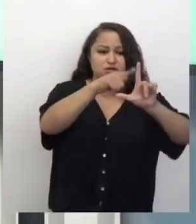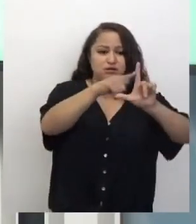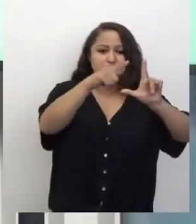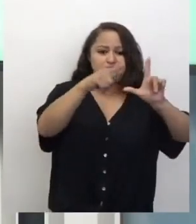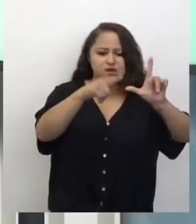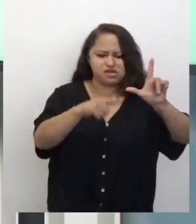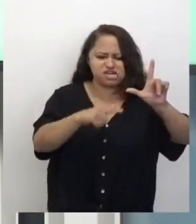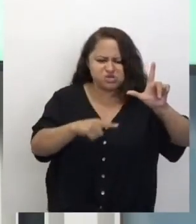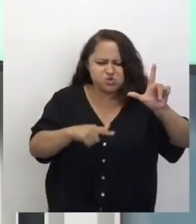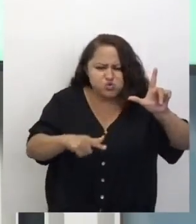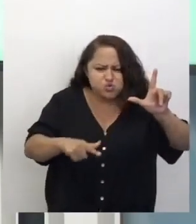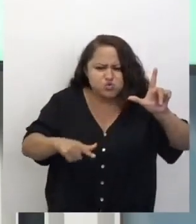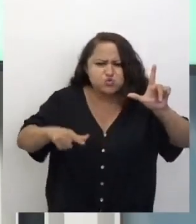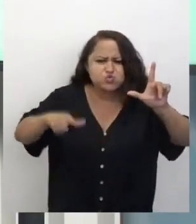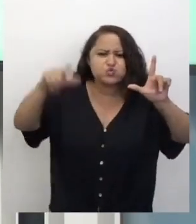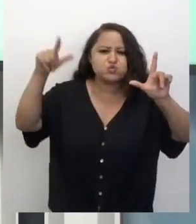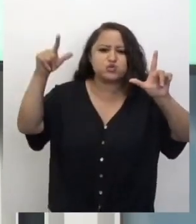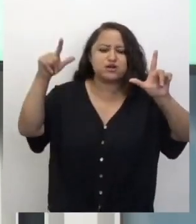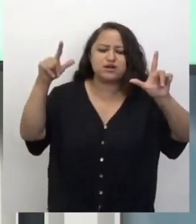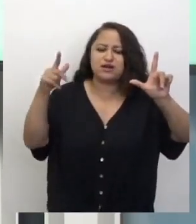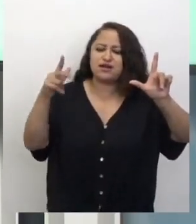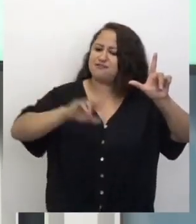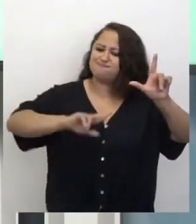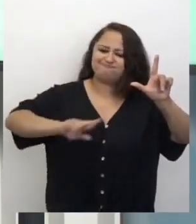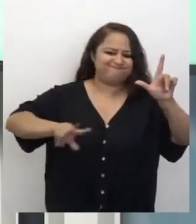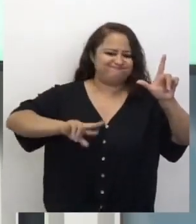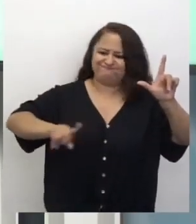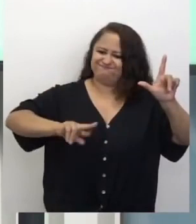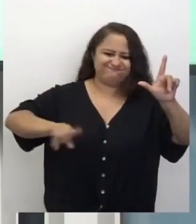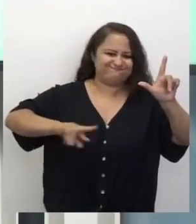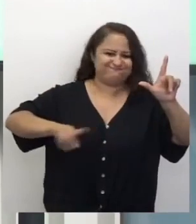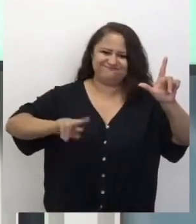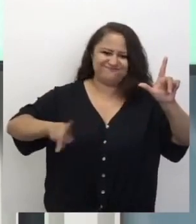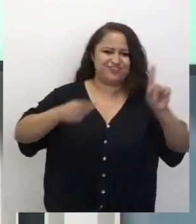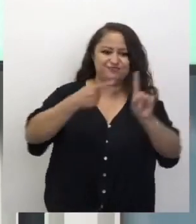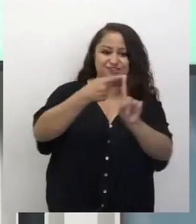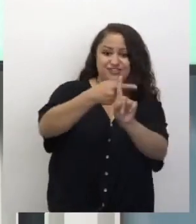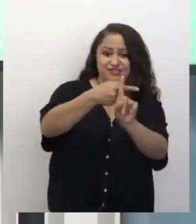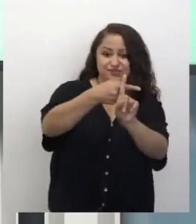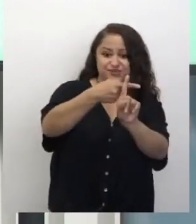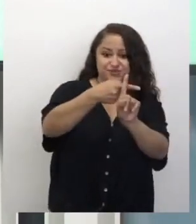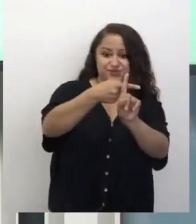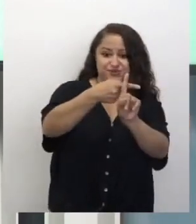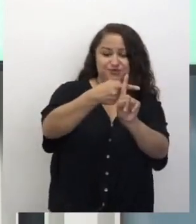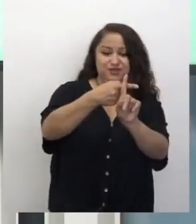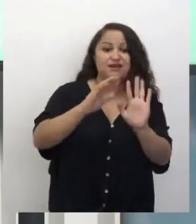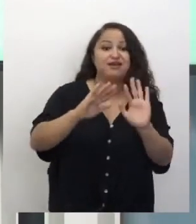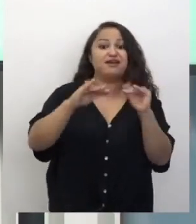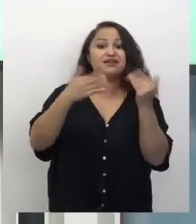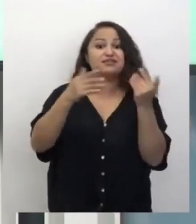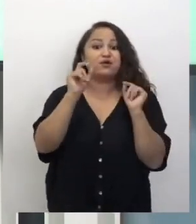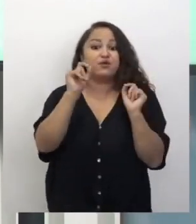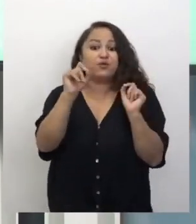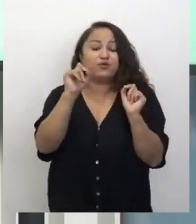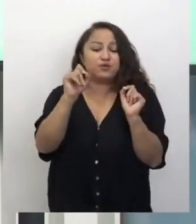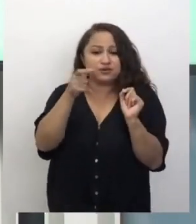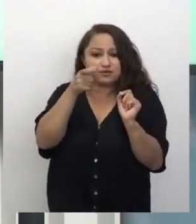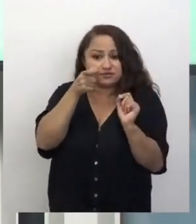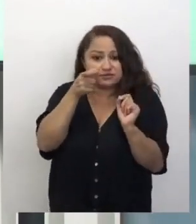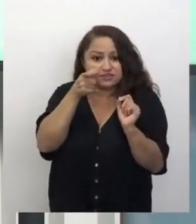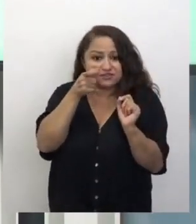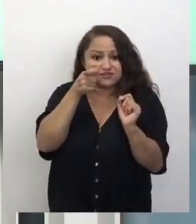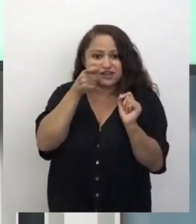Esticada não é soma. Esticada é multiplicação. Então, o que eu vou observar? Eu